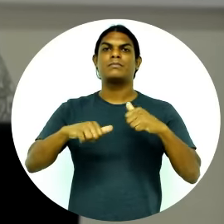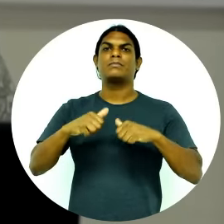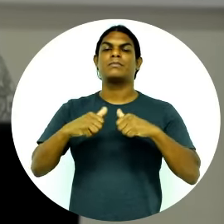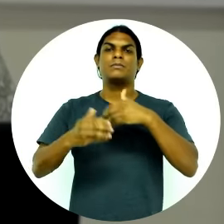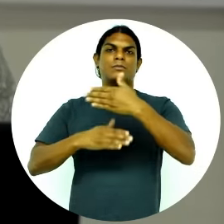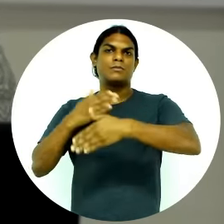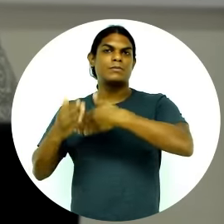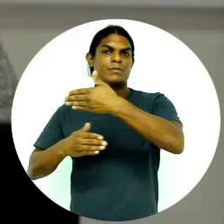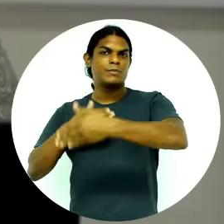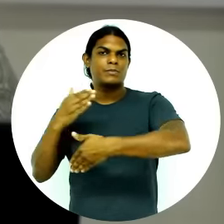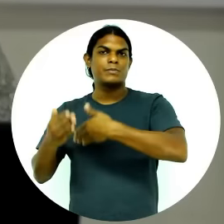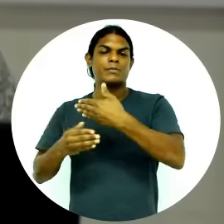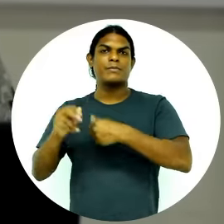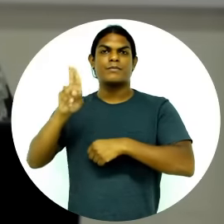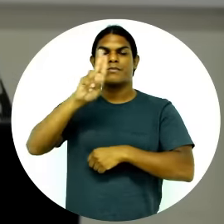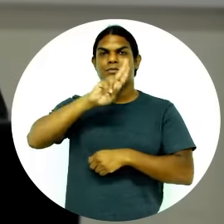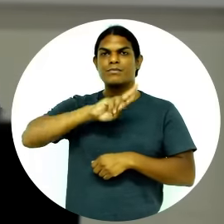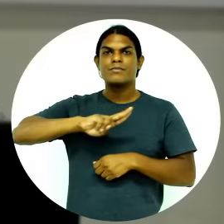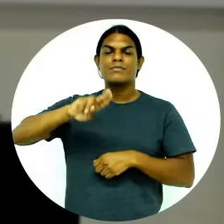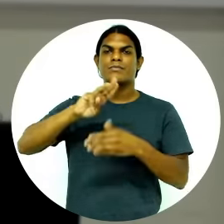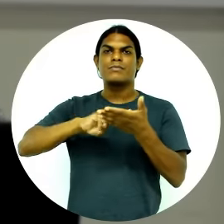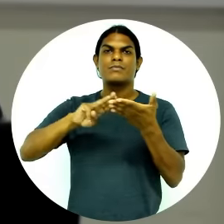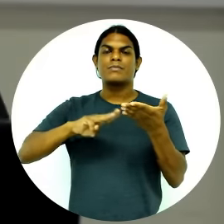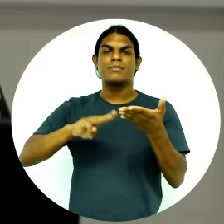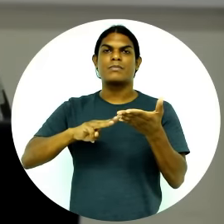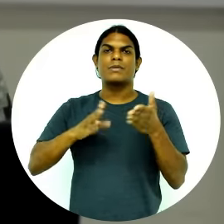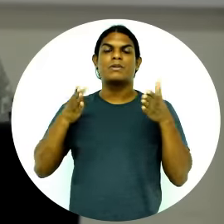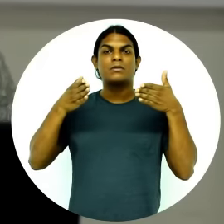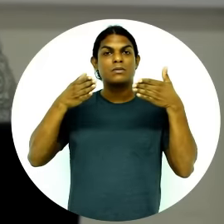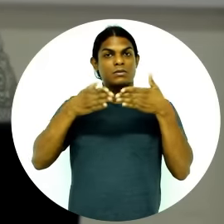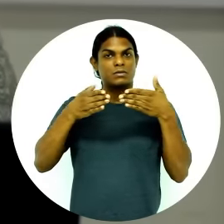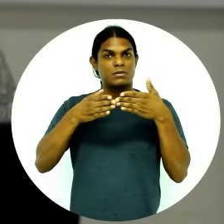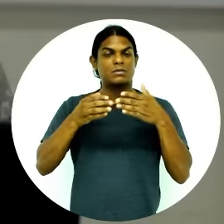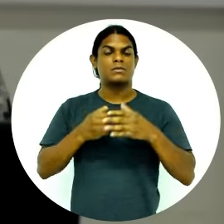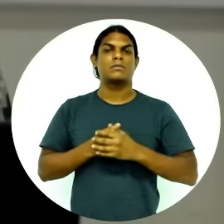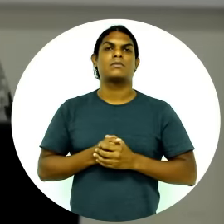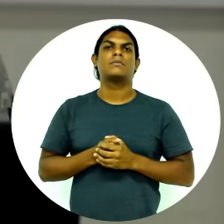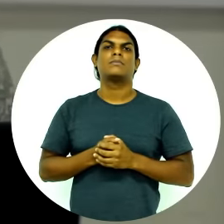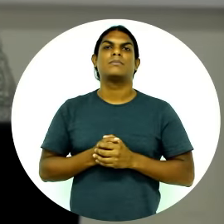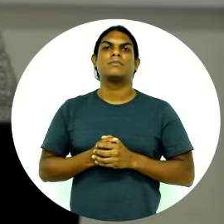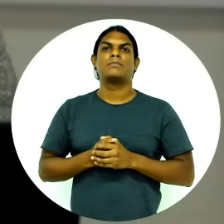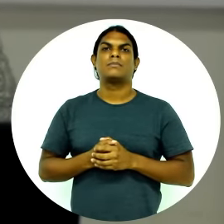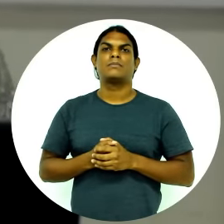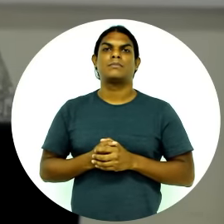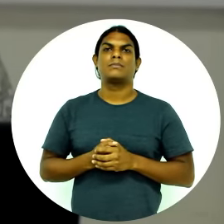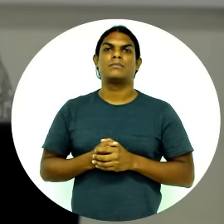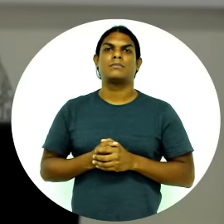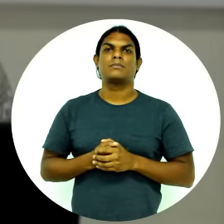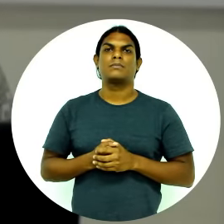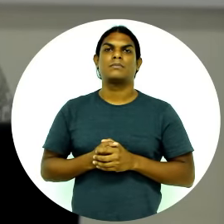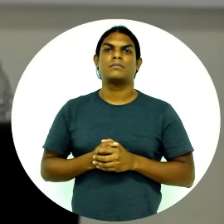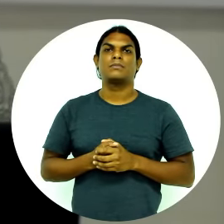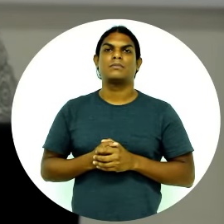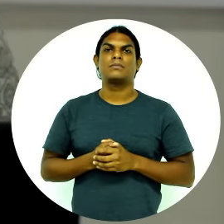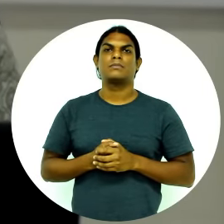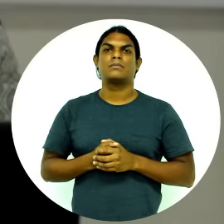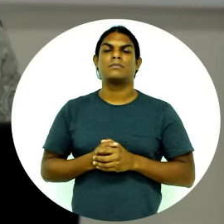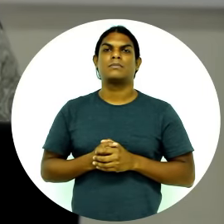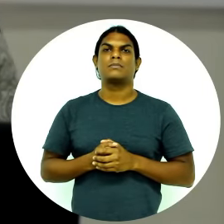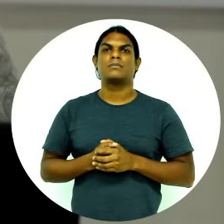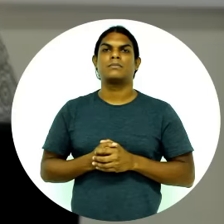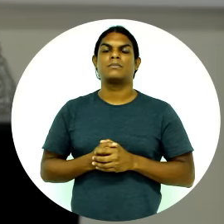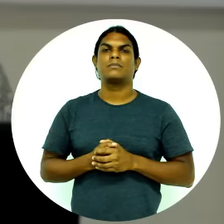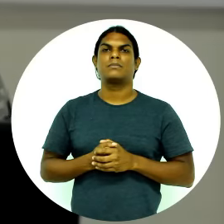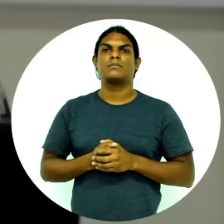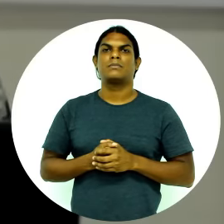deles. O método das escalas gráficas possui algumas características. É um método mais simples.